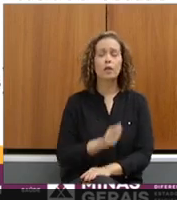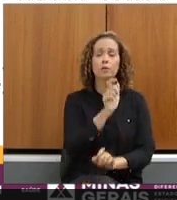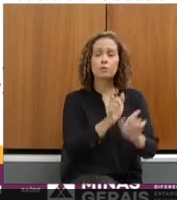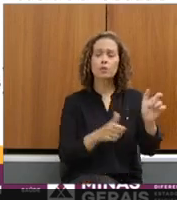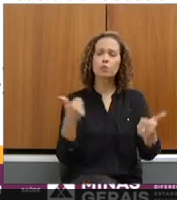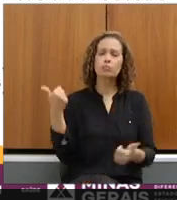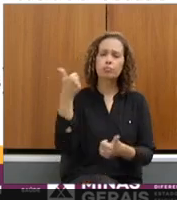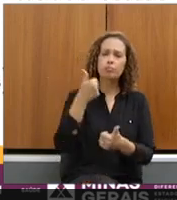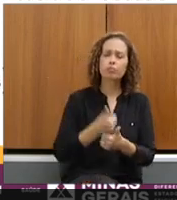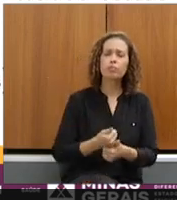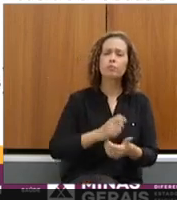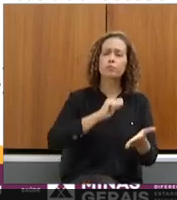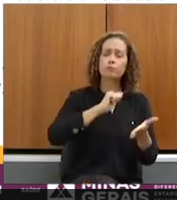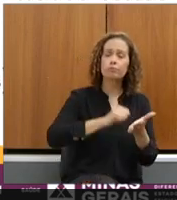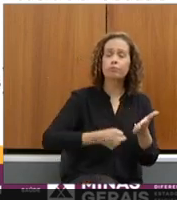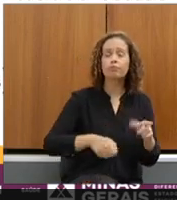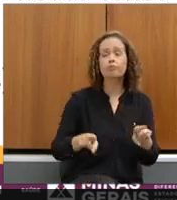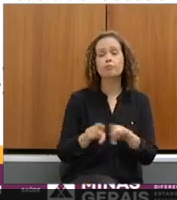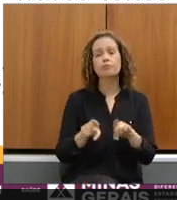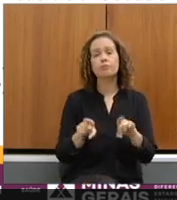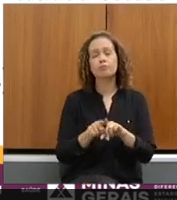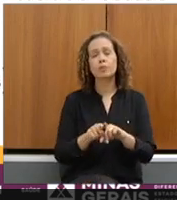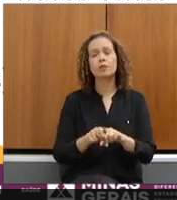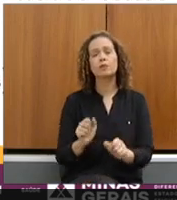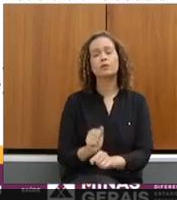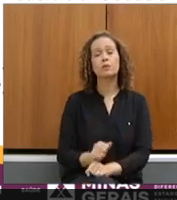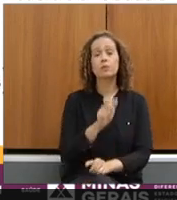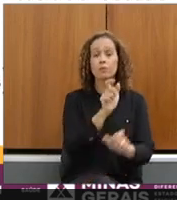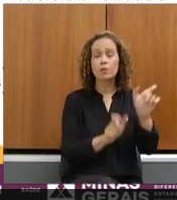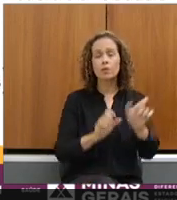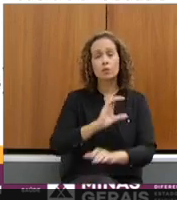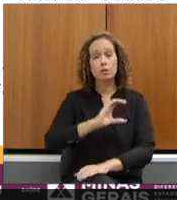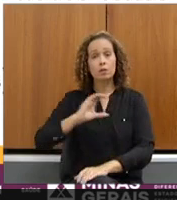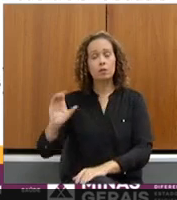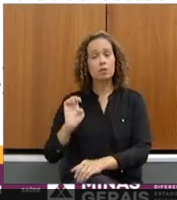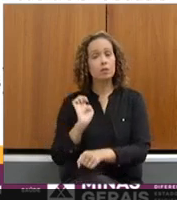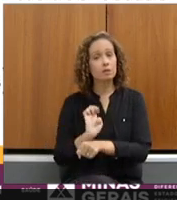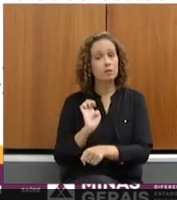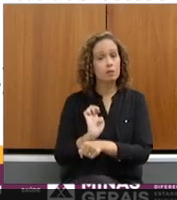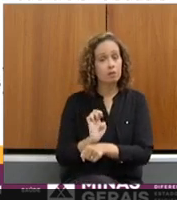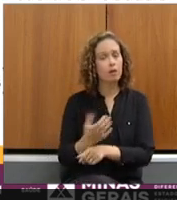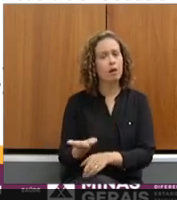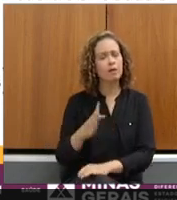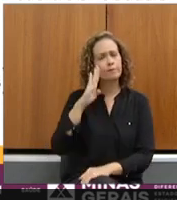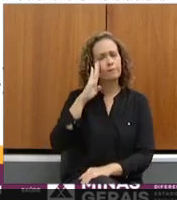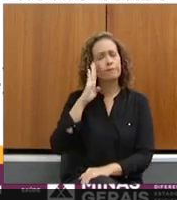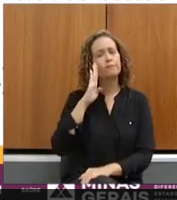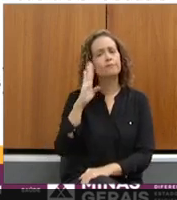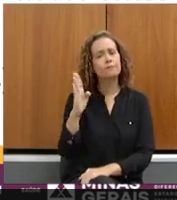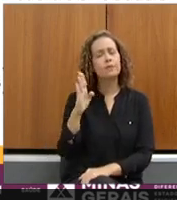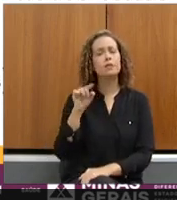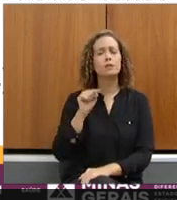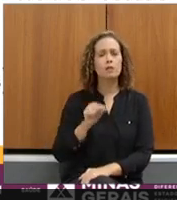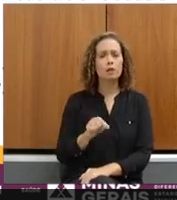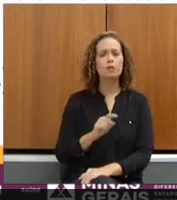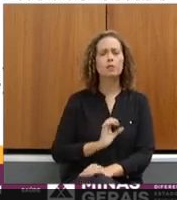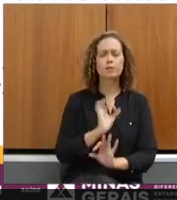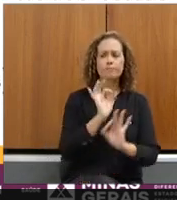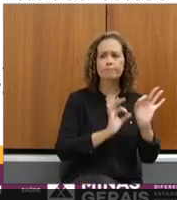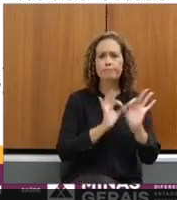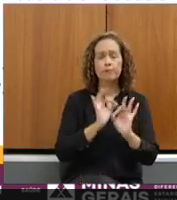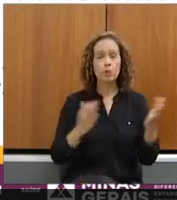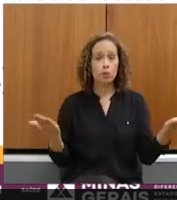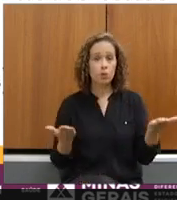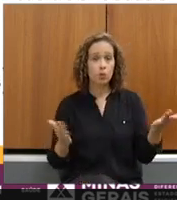epidemia com contratação inclusive de coordenadores estaduais eles estão sendo fundamentais para Essa gestão atualmente